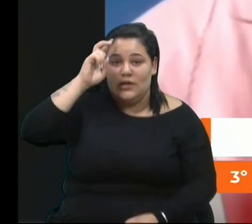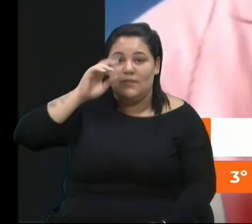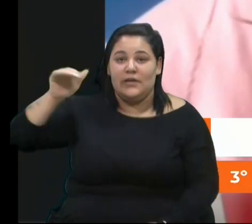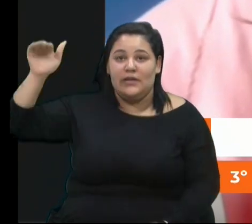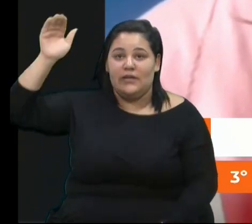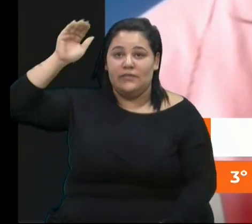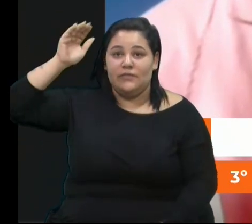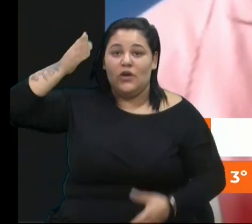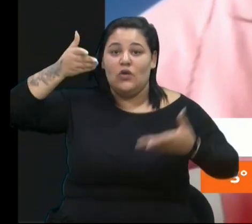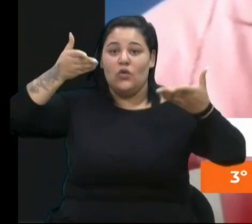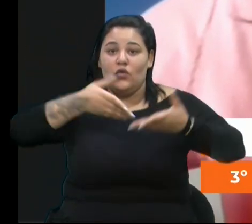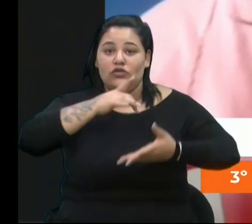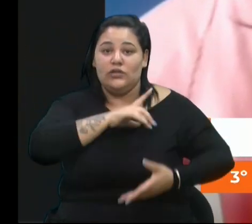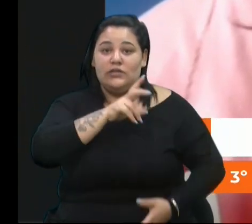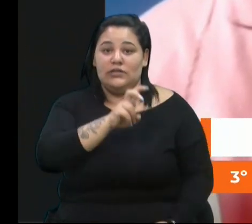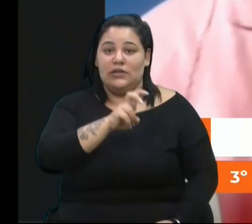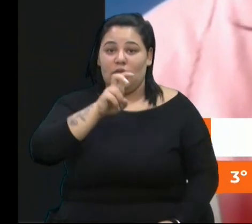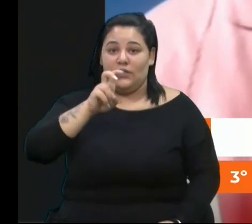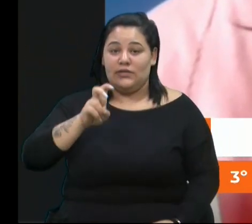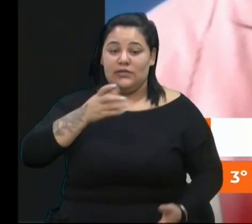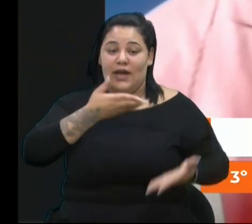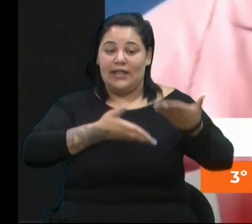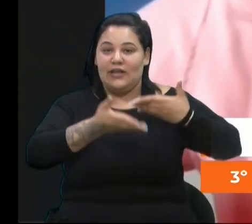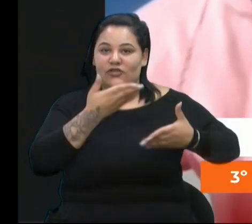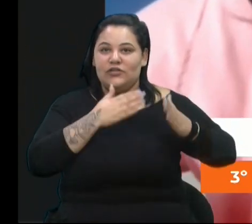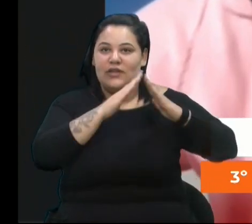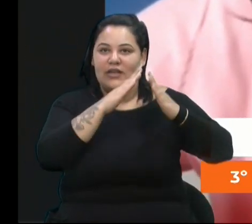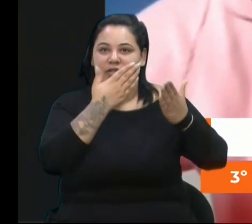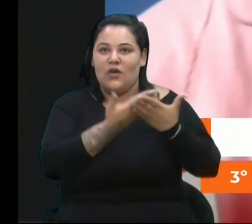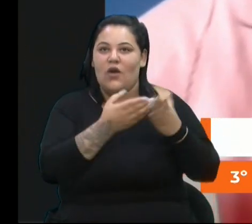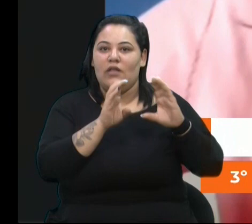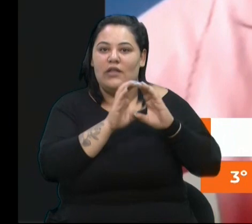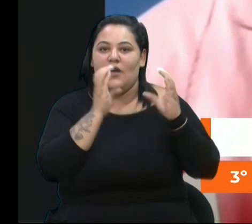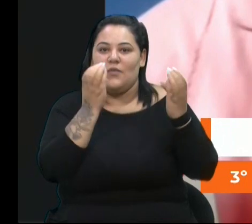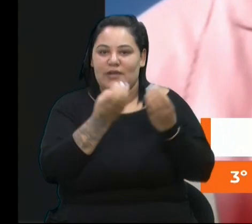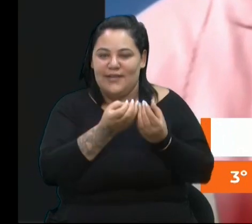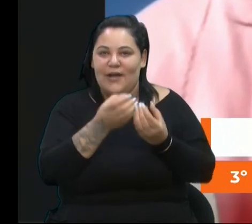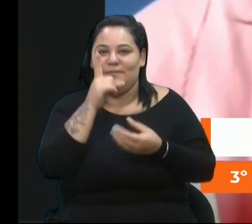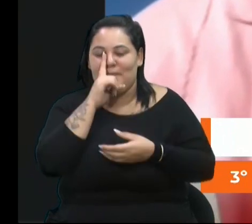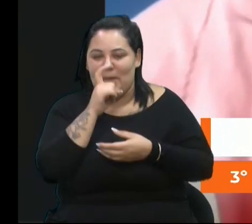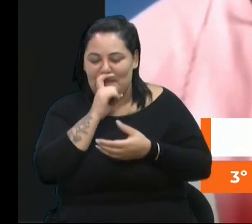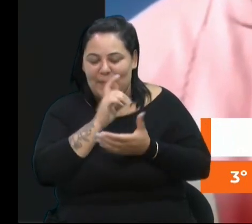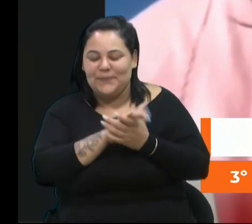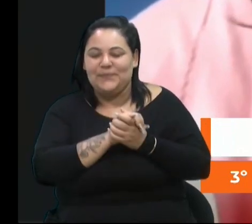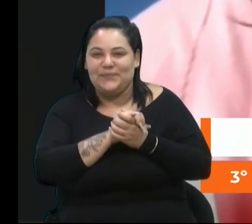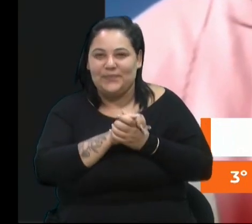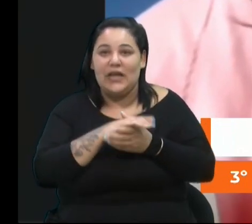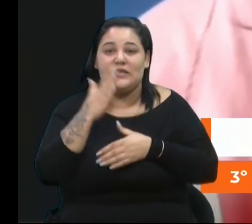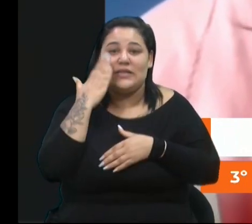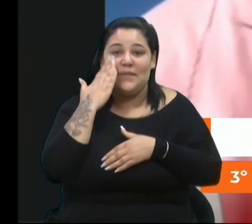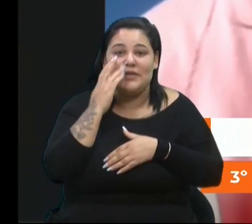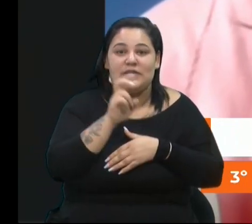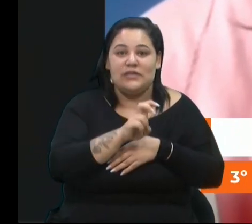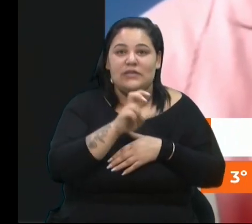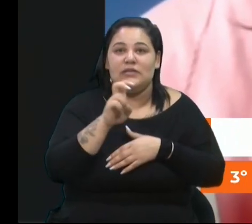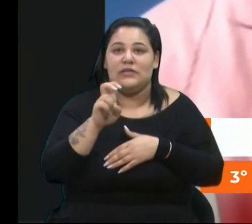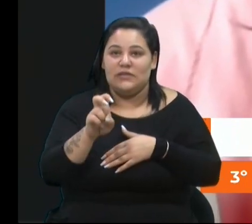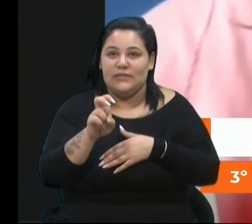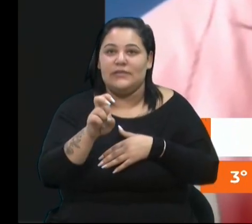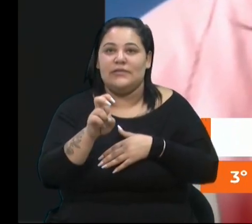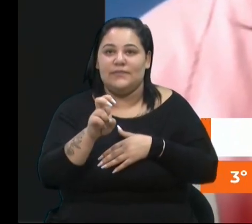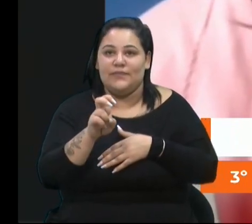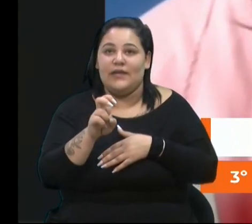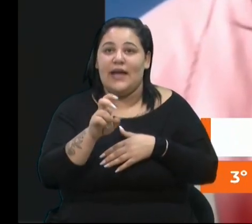altas habilidades. Hoje são 55 atendidos na escola, na comunidade, entre pares. A gente sabe que esse 55, né, Rosângela, ainda